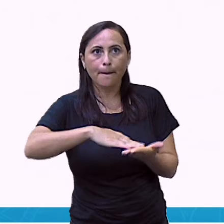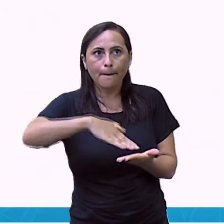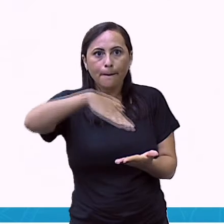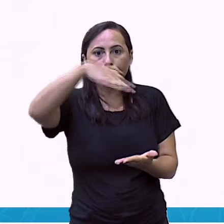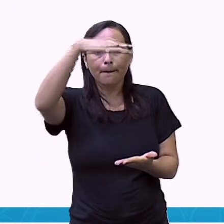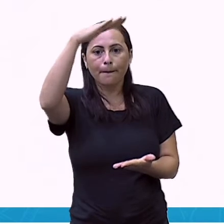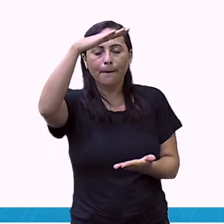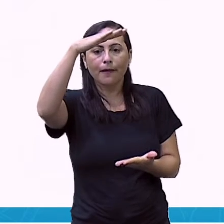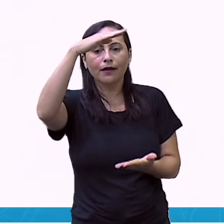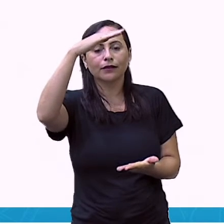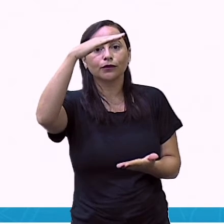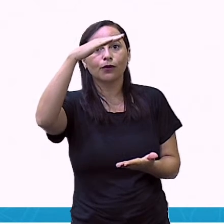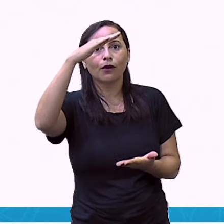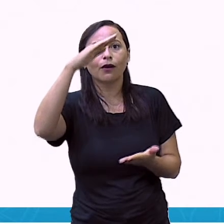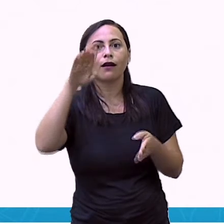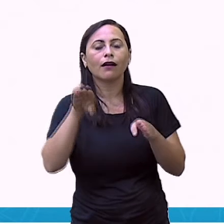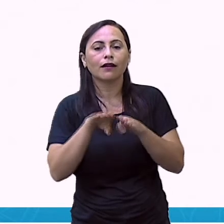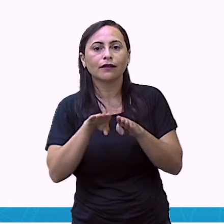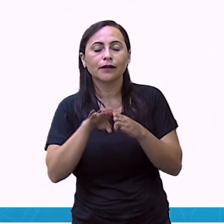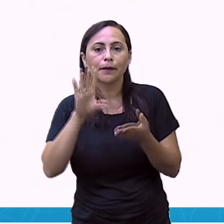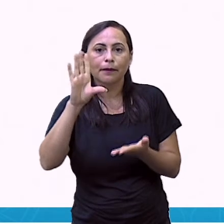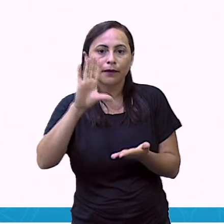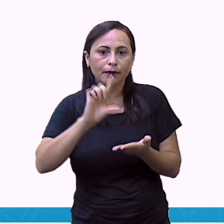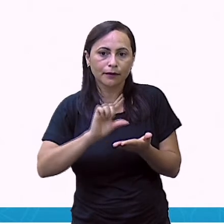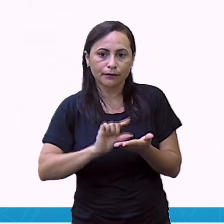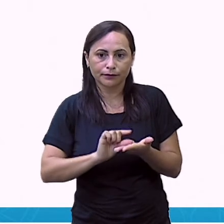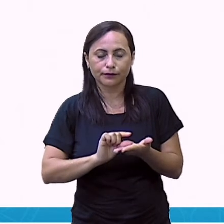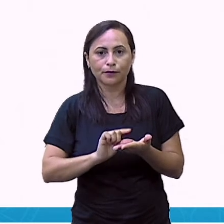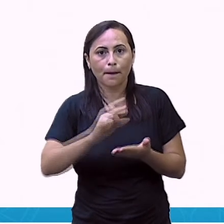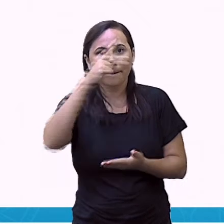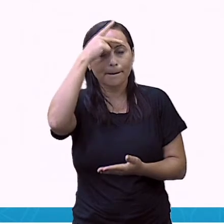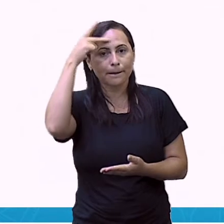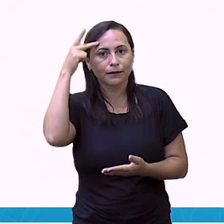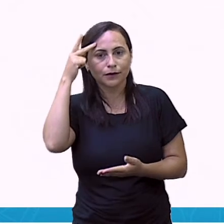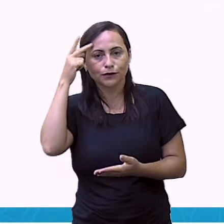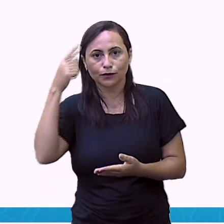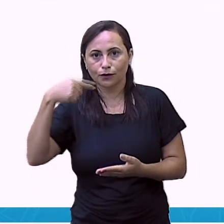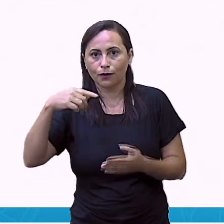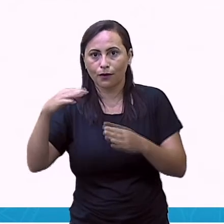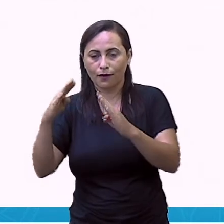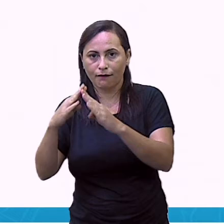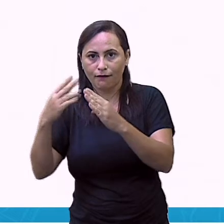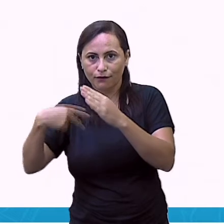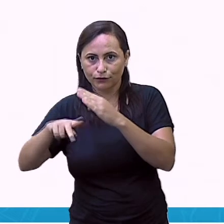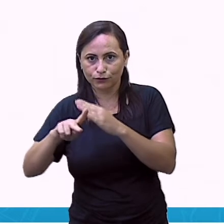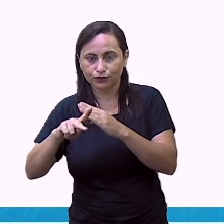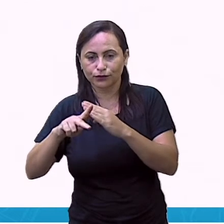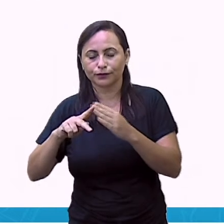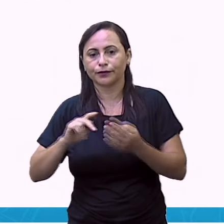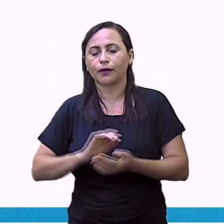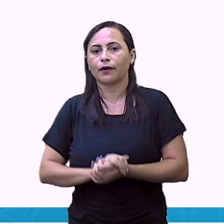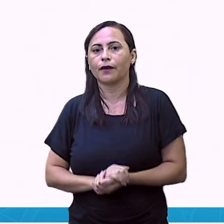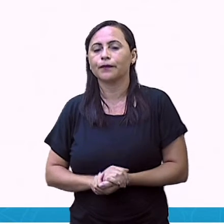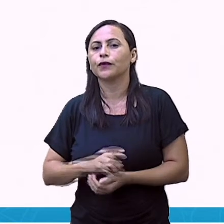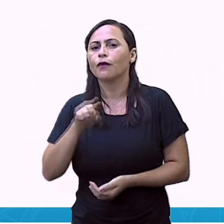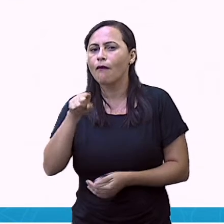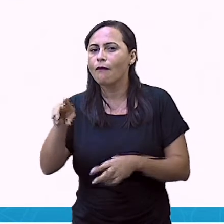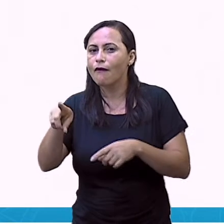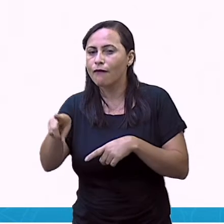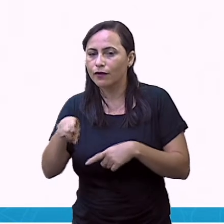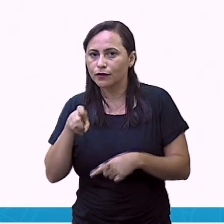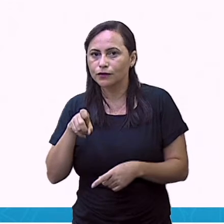e menor pessoa da casa. Então, você vai dentro da sua casa escolher um